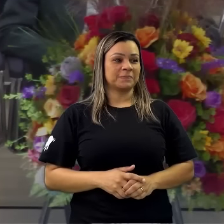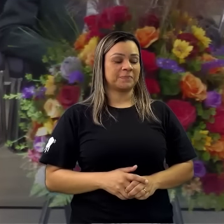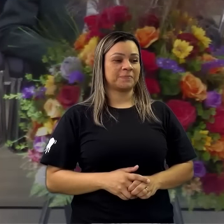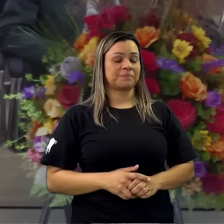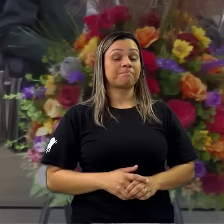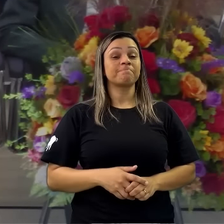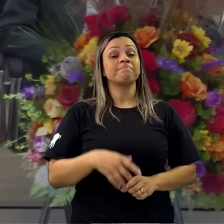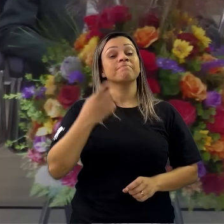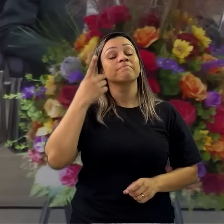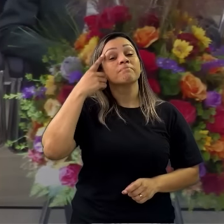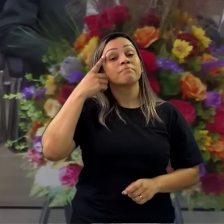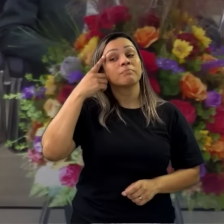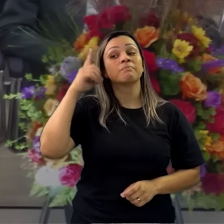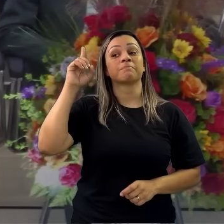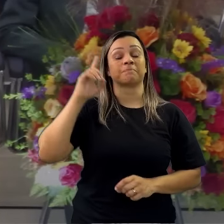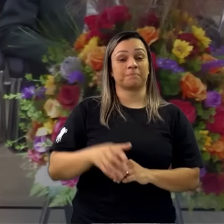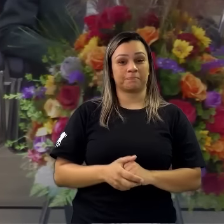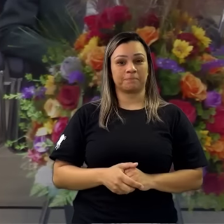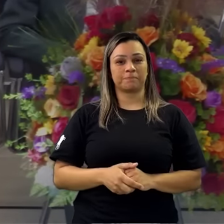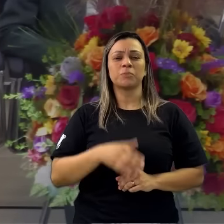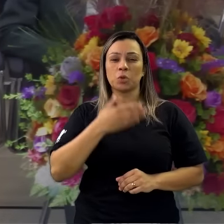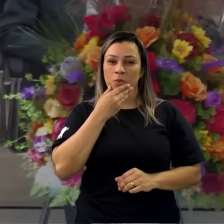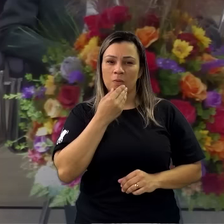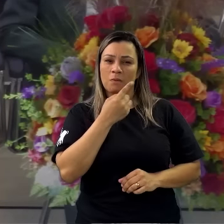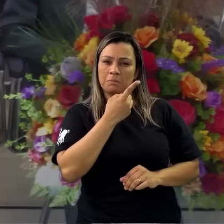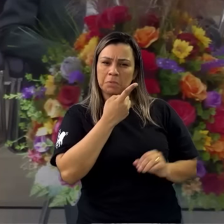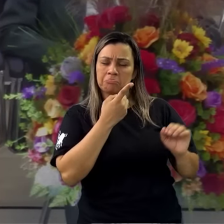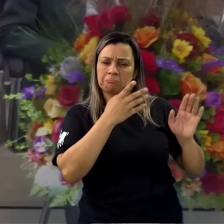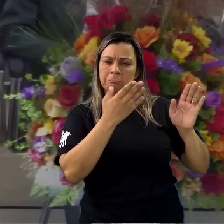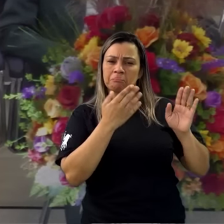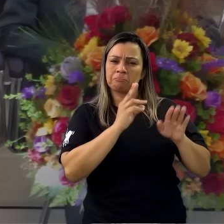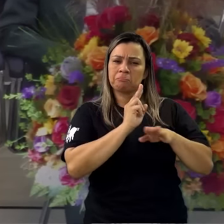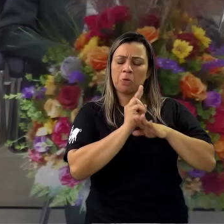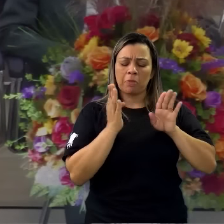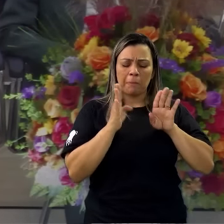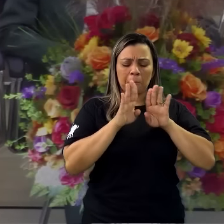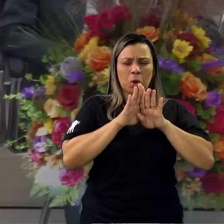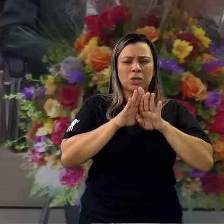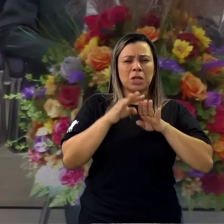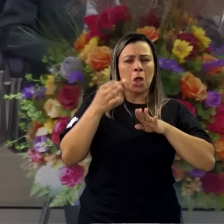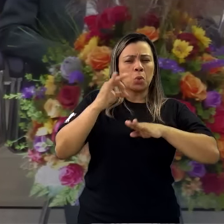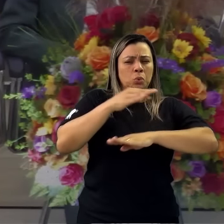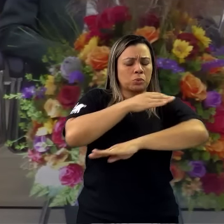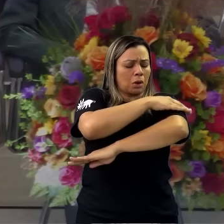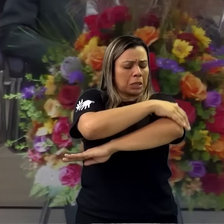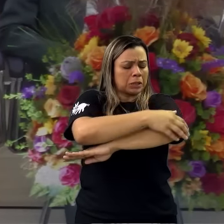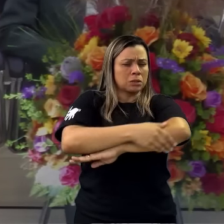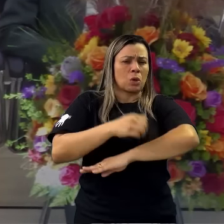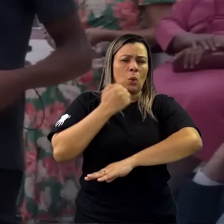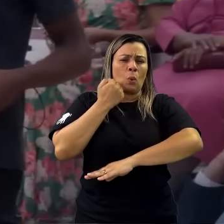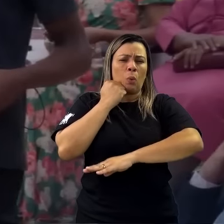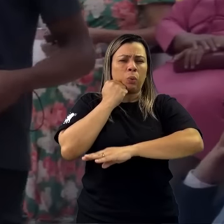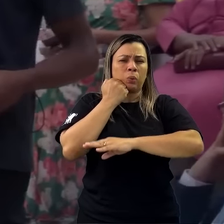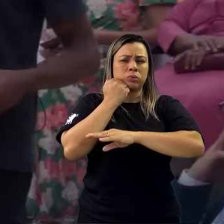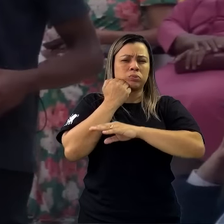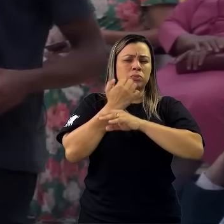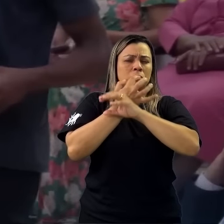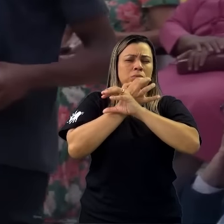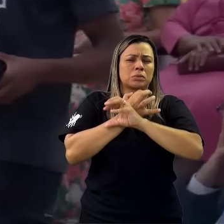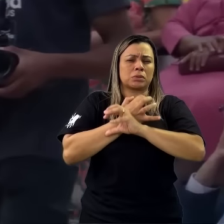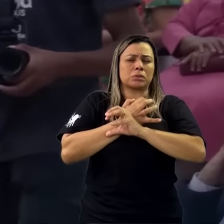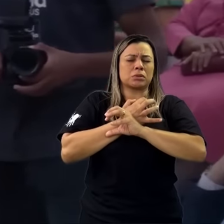um dia Pastor Joinville irmão Joaquim perdeu as força artrite artrose osteoporose coluna afetada